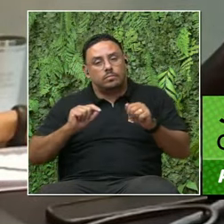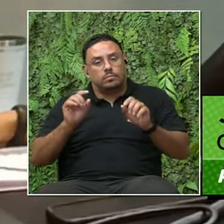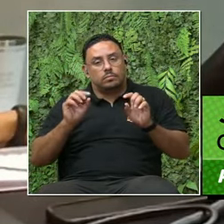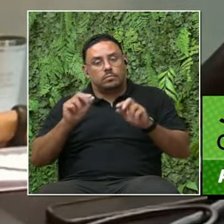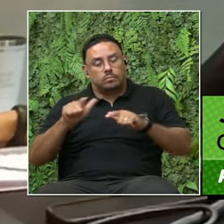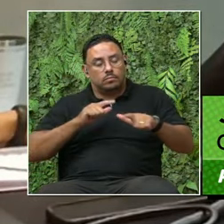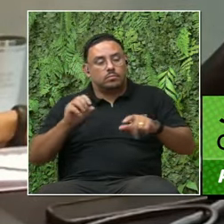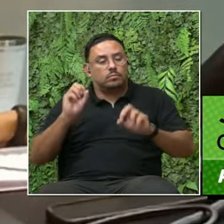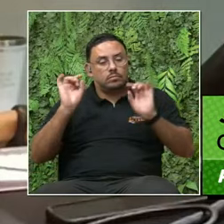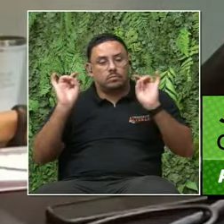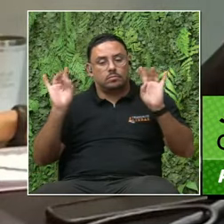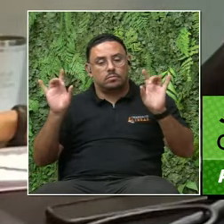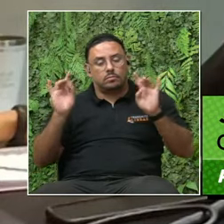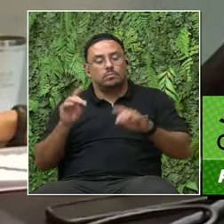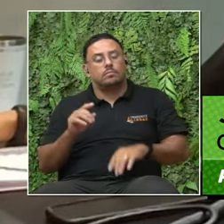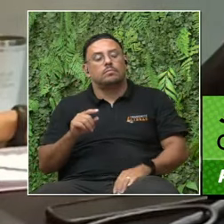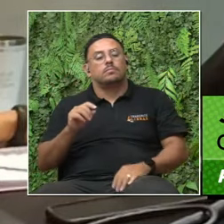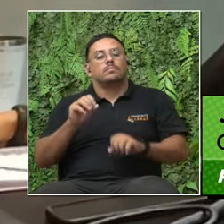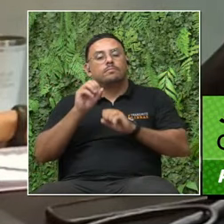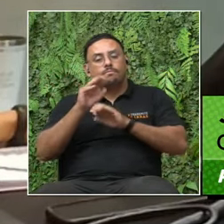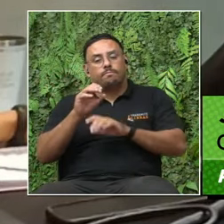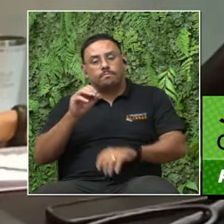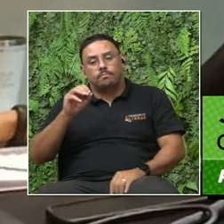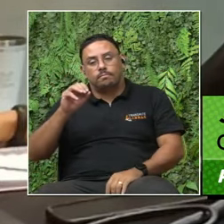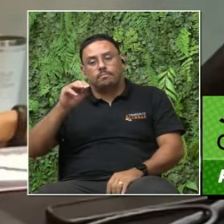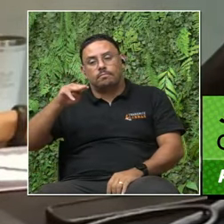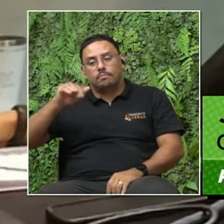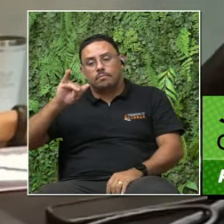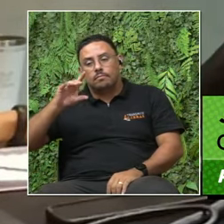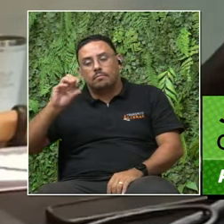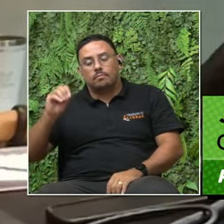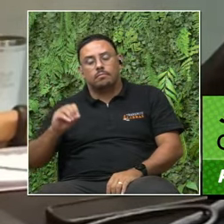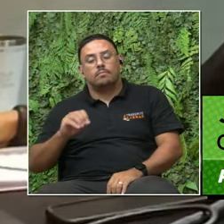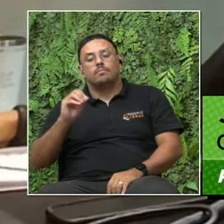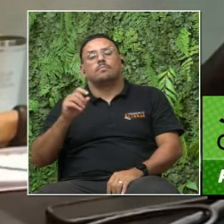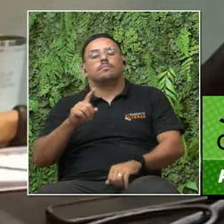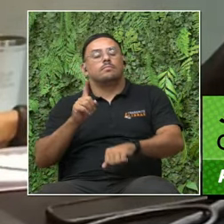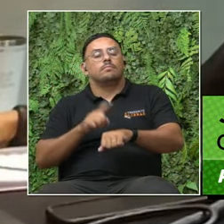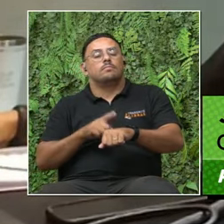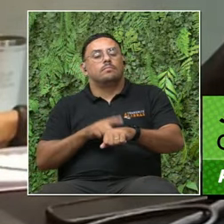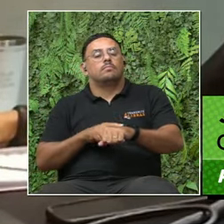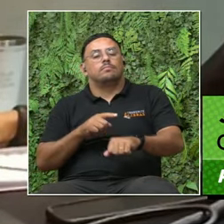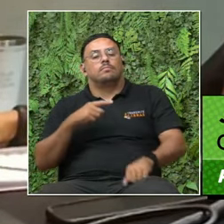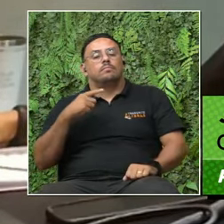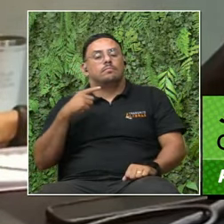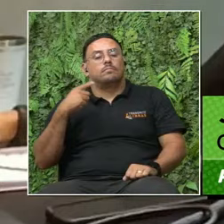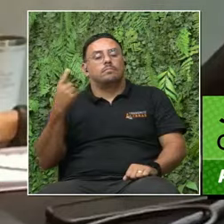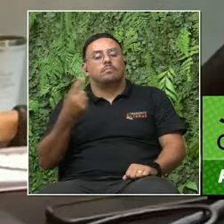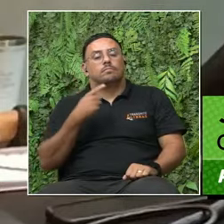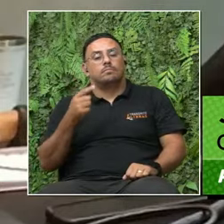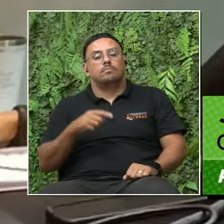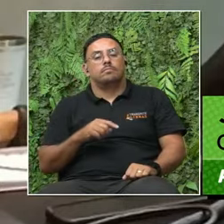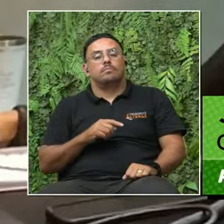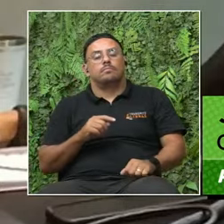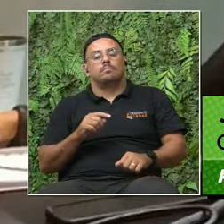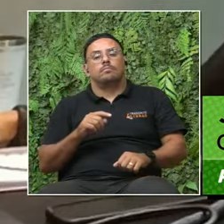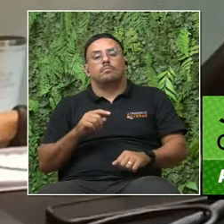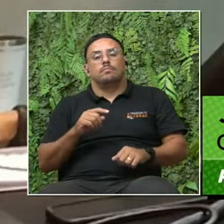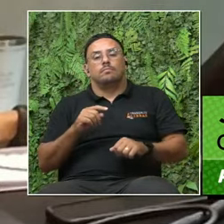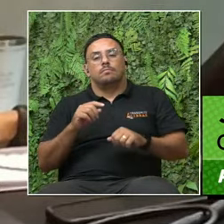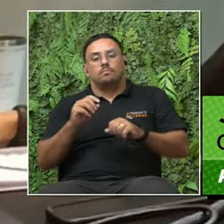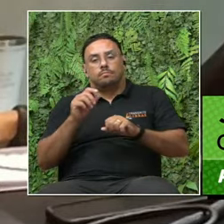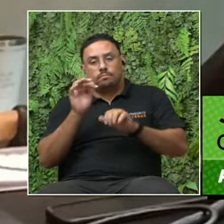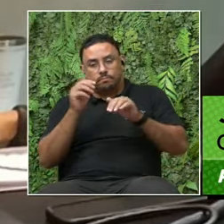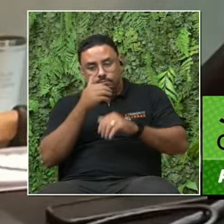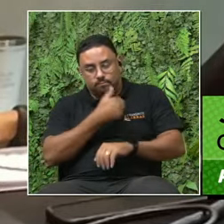então assim Gabriel milito só nos mostrou hoje o tempo que o Atlético perdeu mantendo o luí Felipe escolar